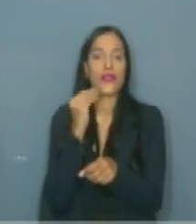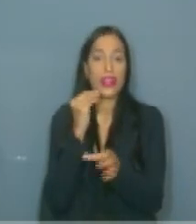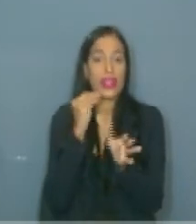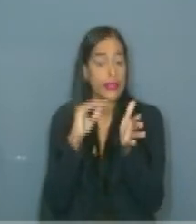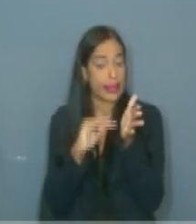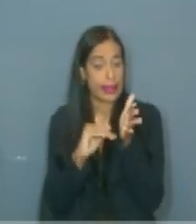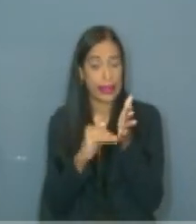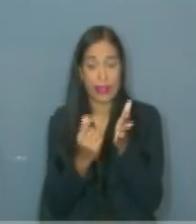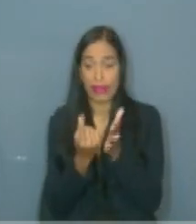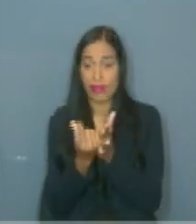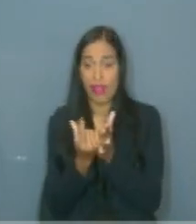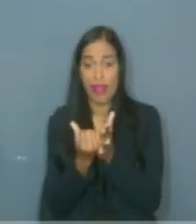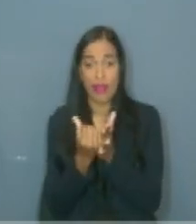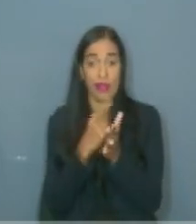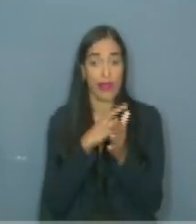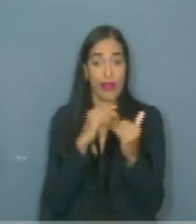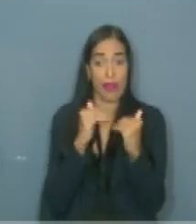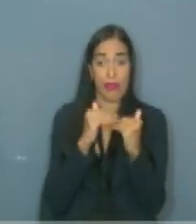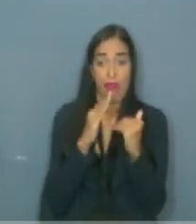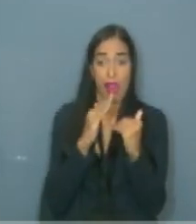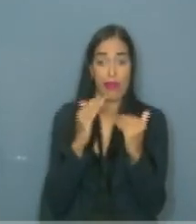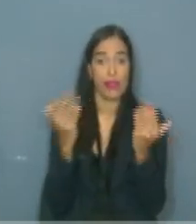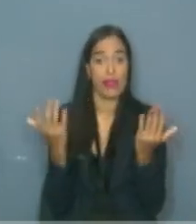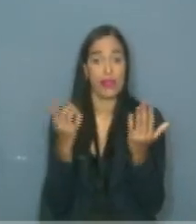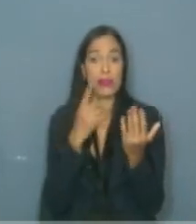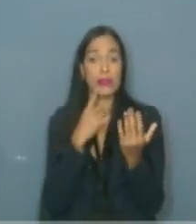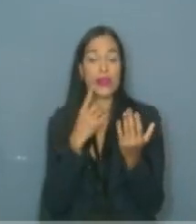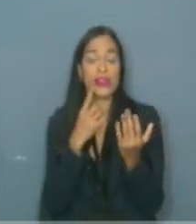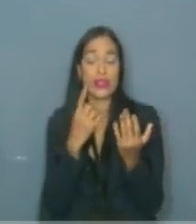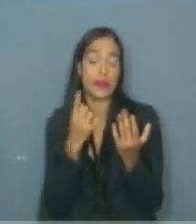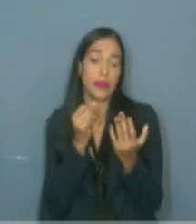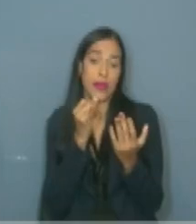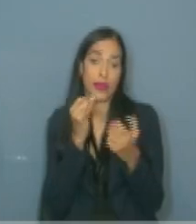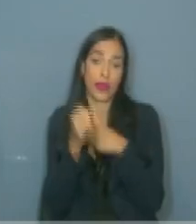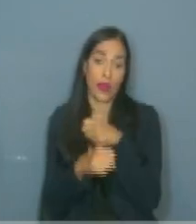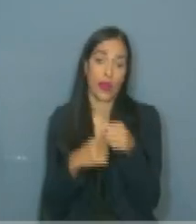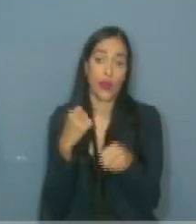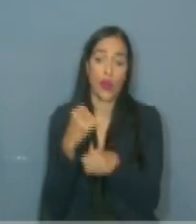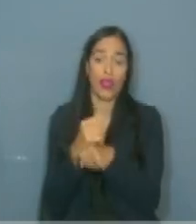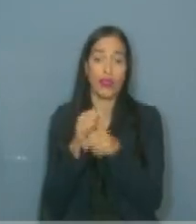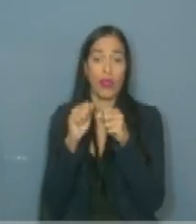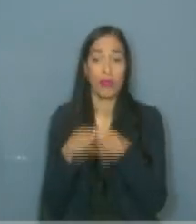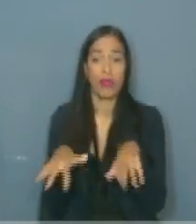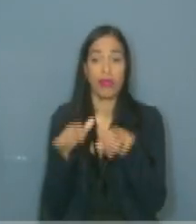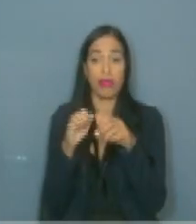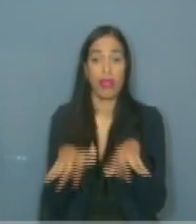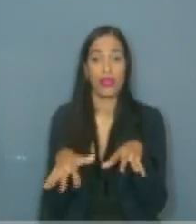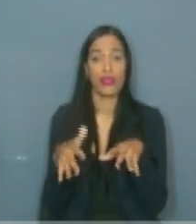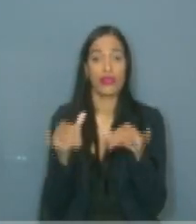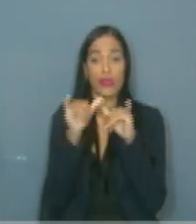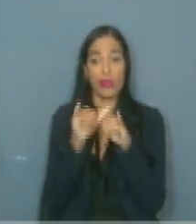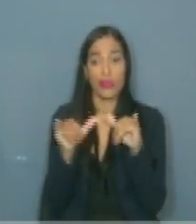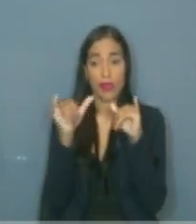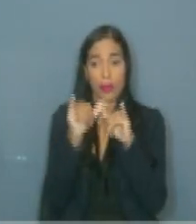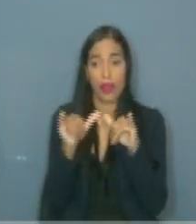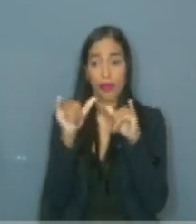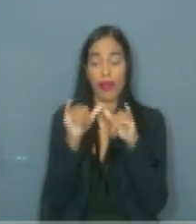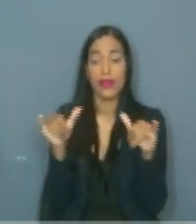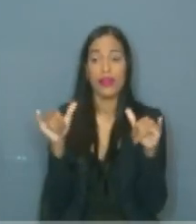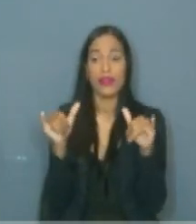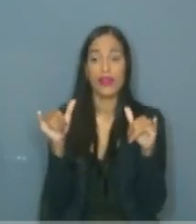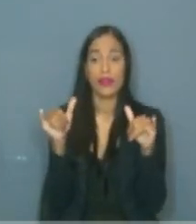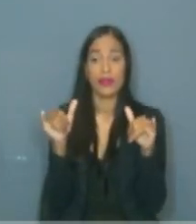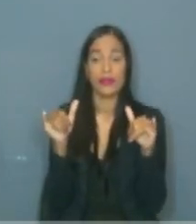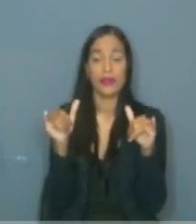de alguma coisa que você acha que tem demais. Nós temos visto, ano após ano, um gasto exacerbado, por exemplo, com propaganda. Aí você vai dizer, não,